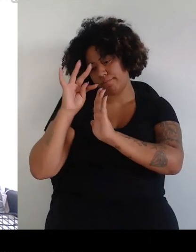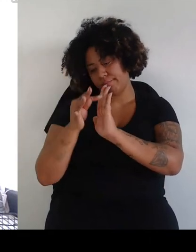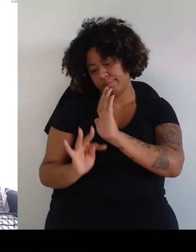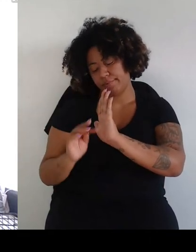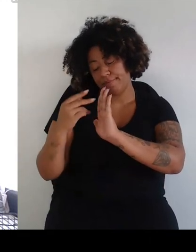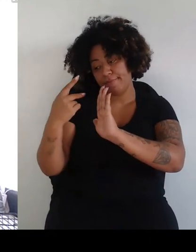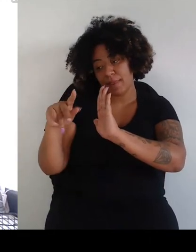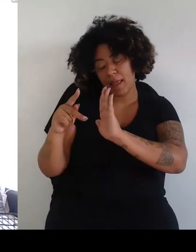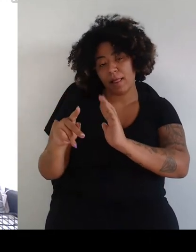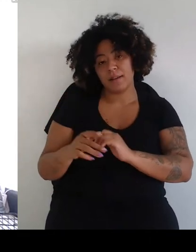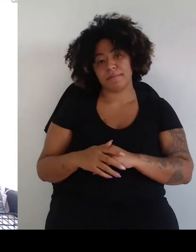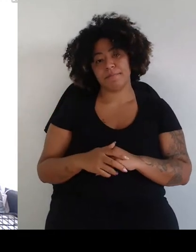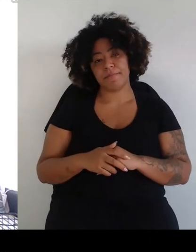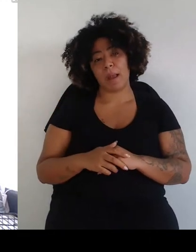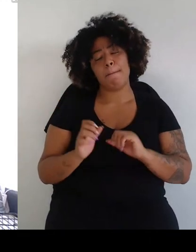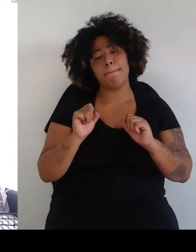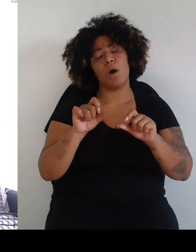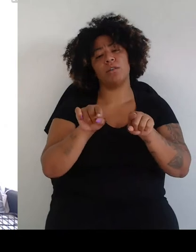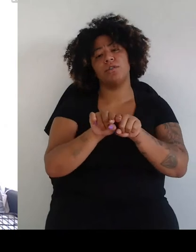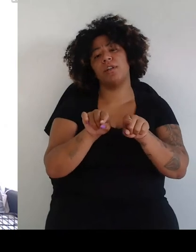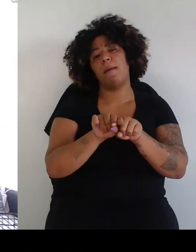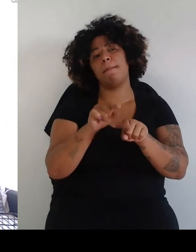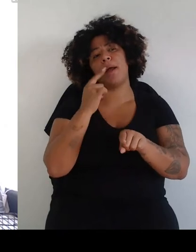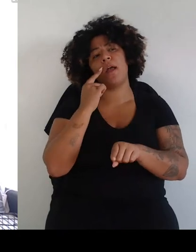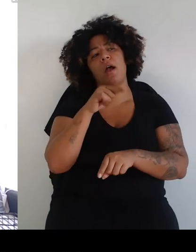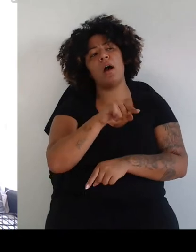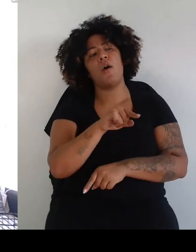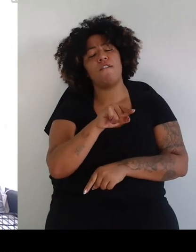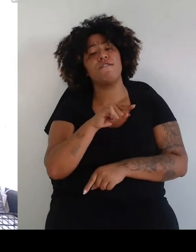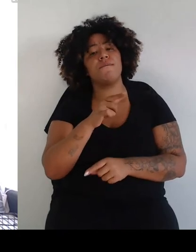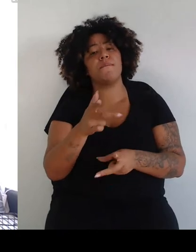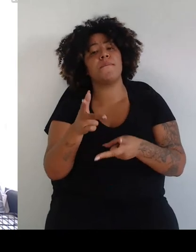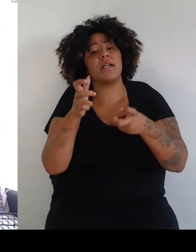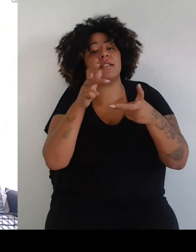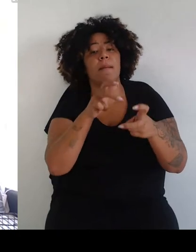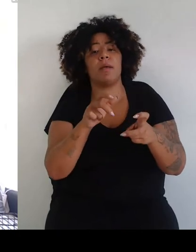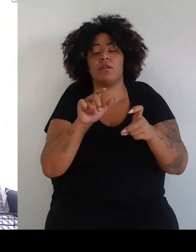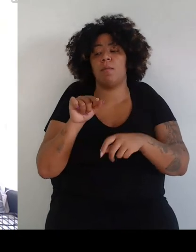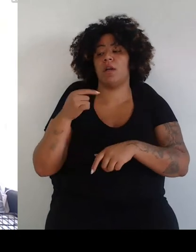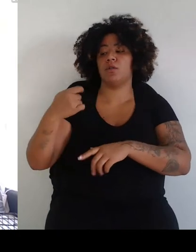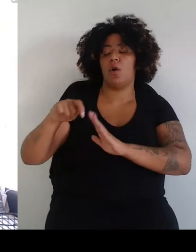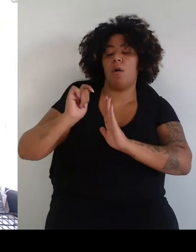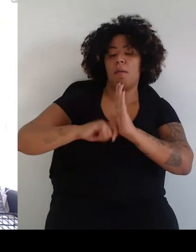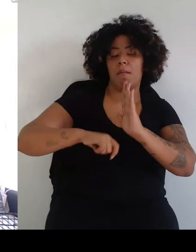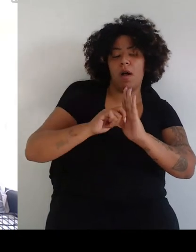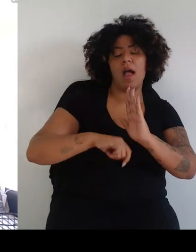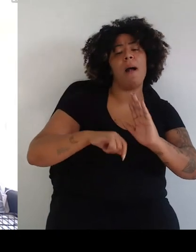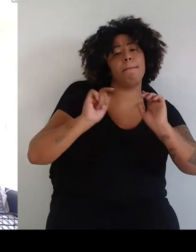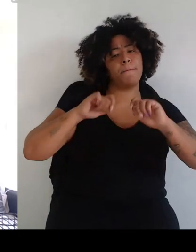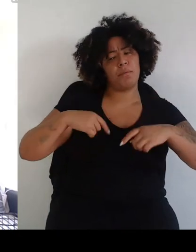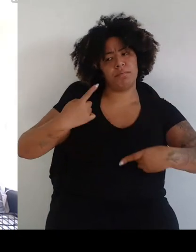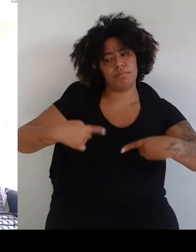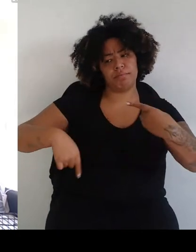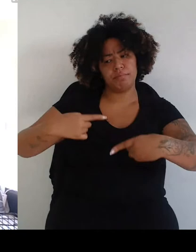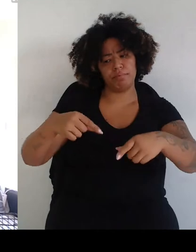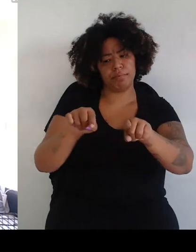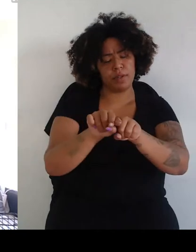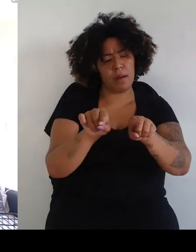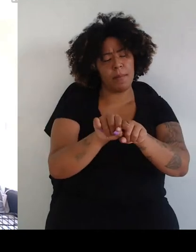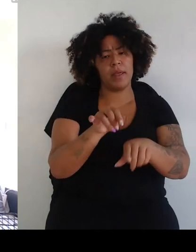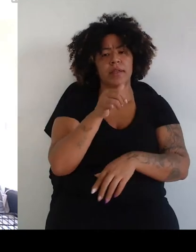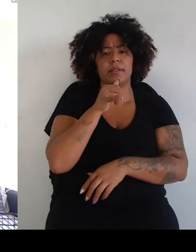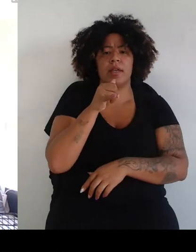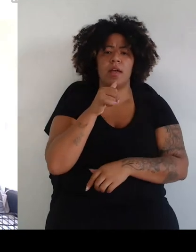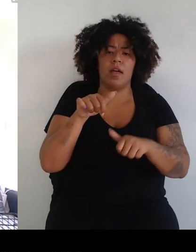pode predominar ao pensar sobre a obra de bacon isso vai além de discussões sobre gênero eu